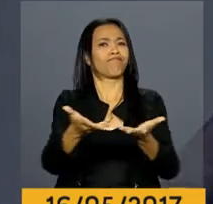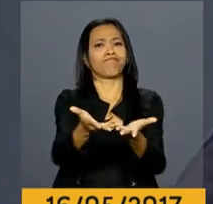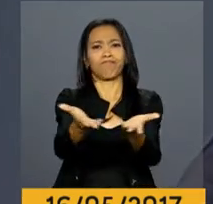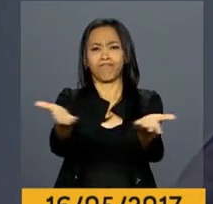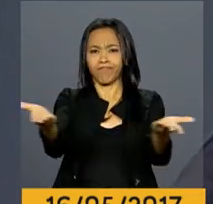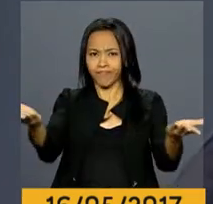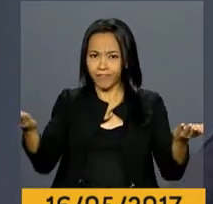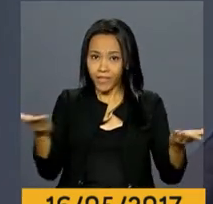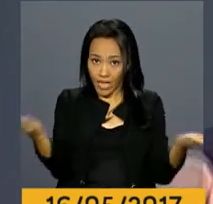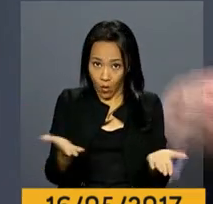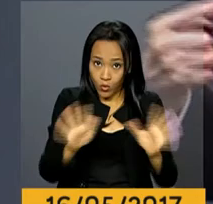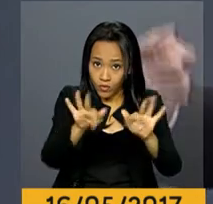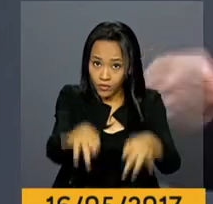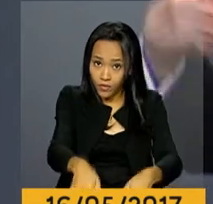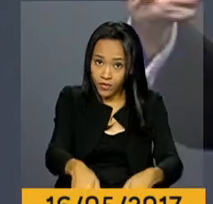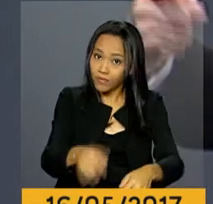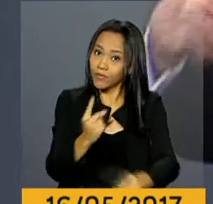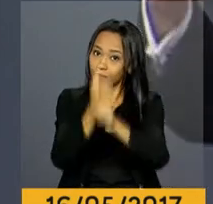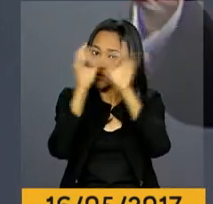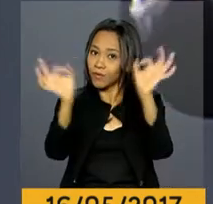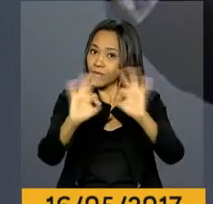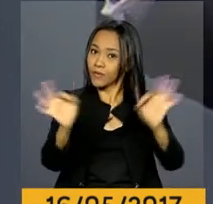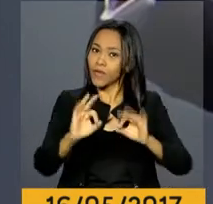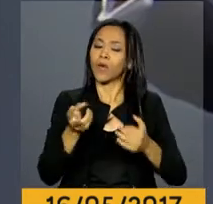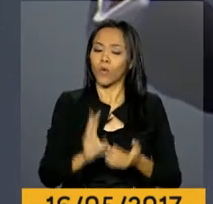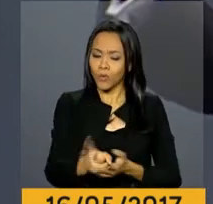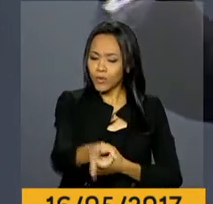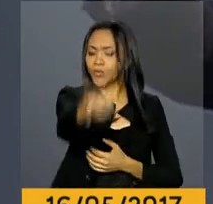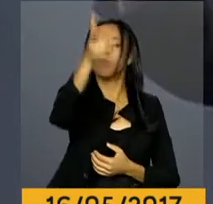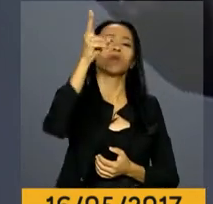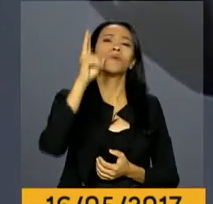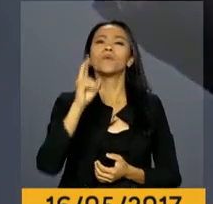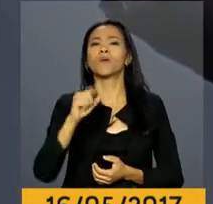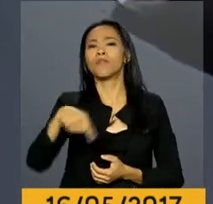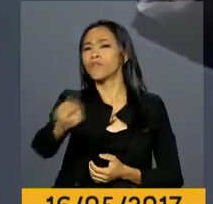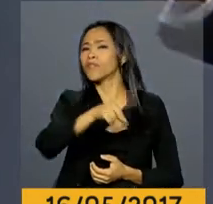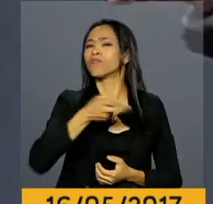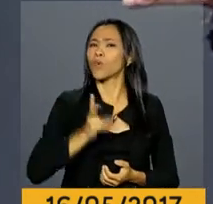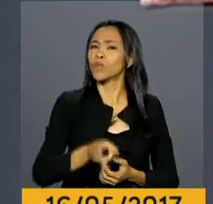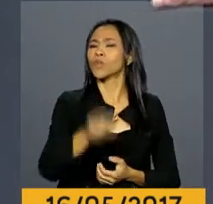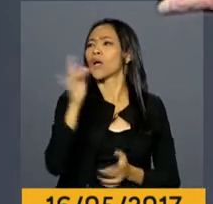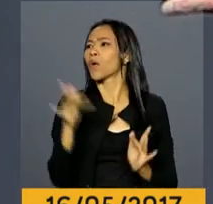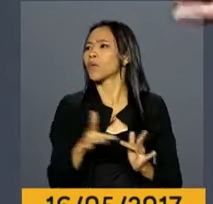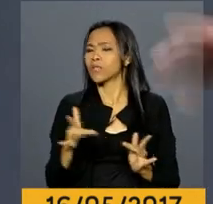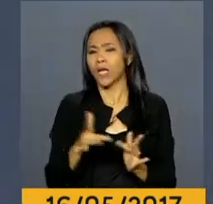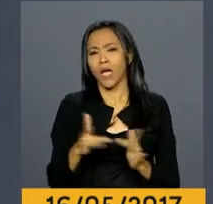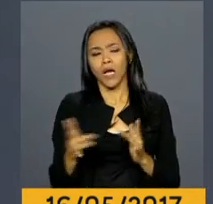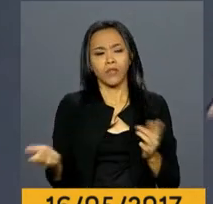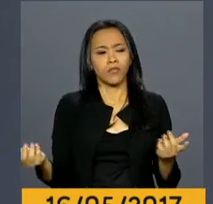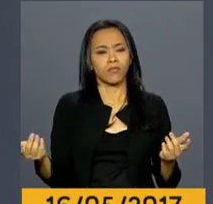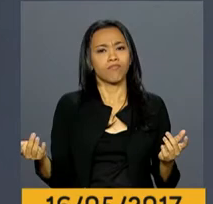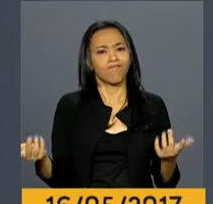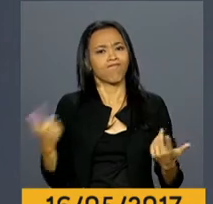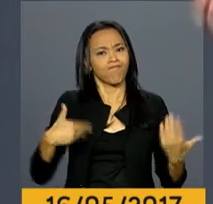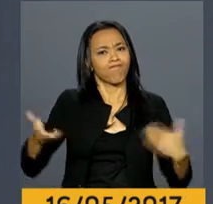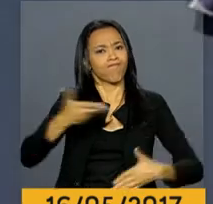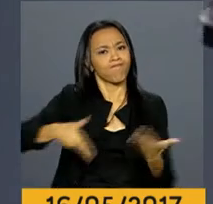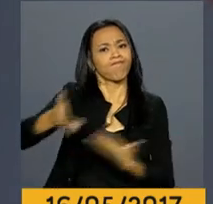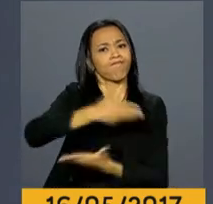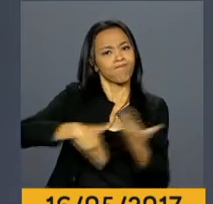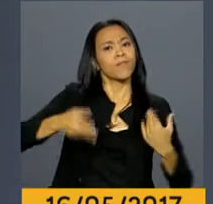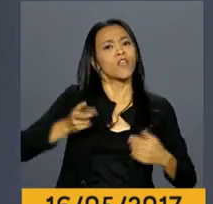não deve terminar hoje, a marcha dos prefeitos é permanente. Os senhores vão manter contato ao longo do tempo e, naturalmente, vão